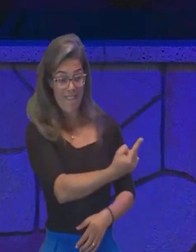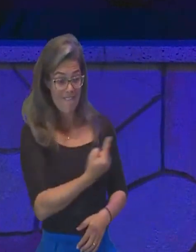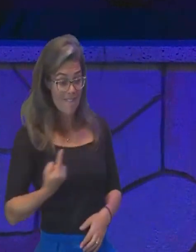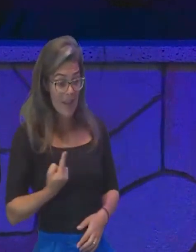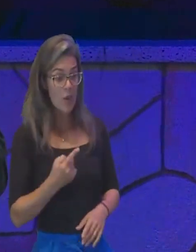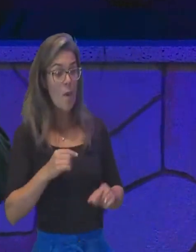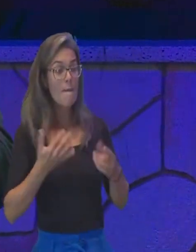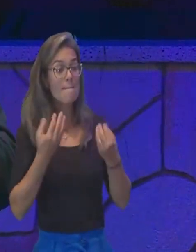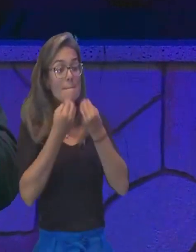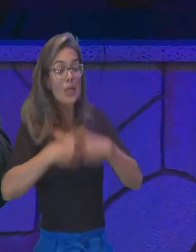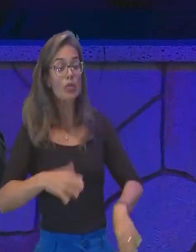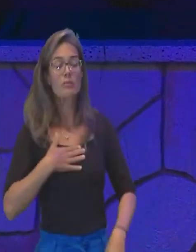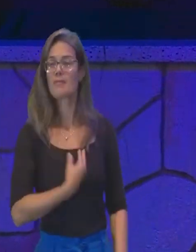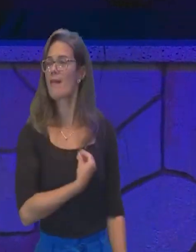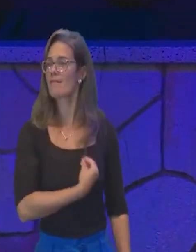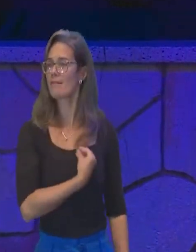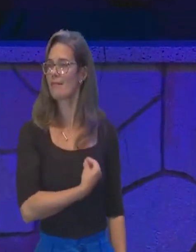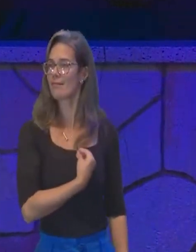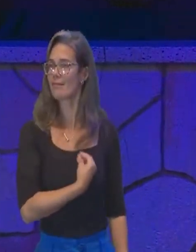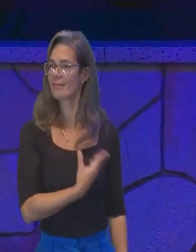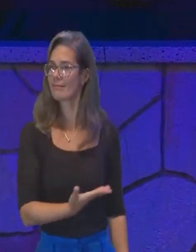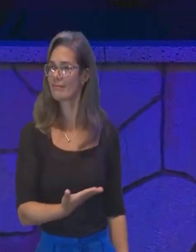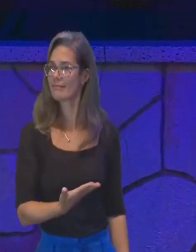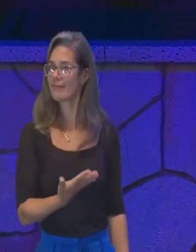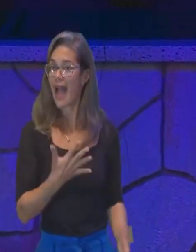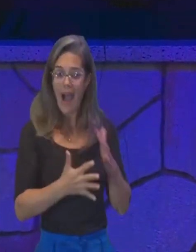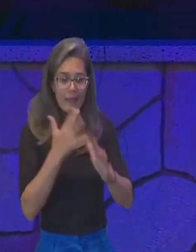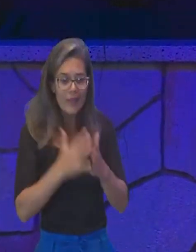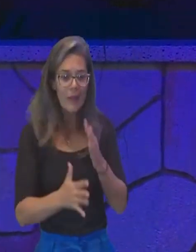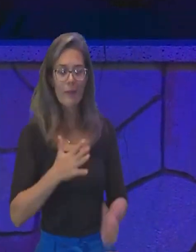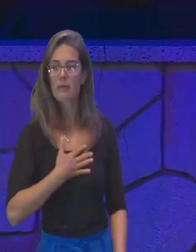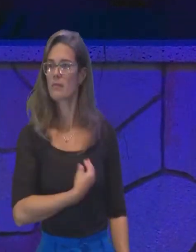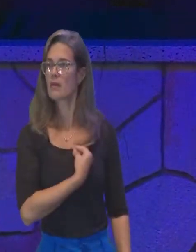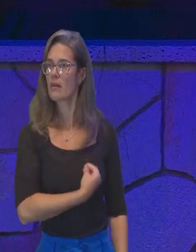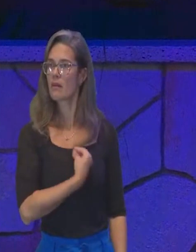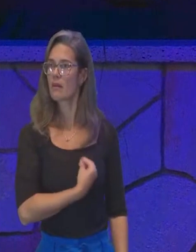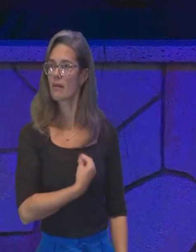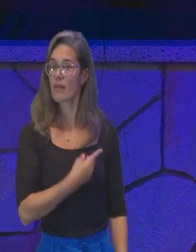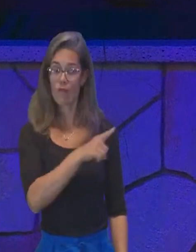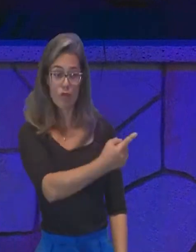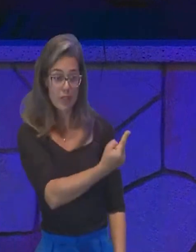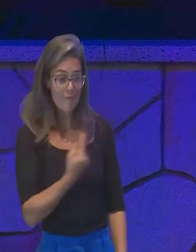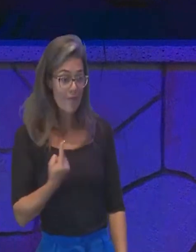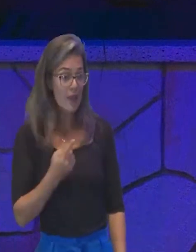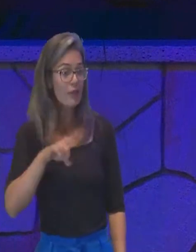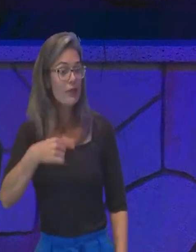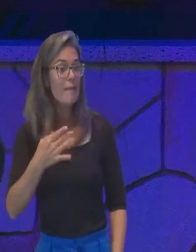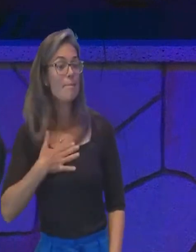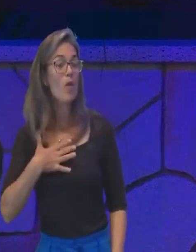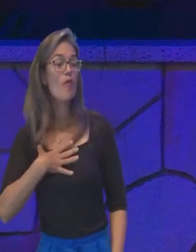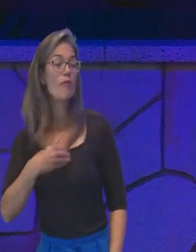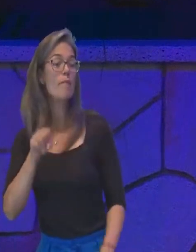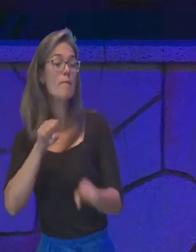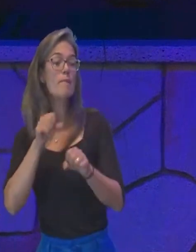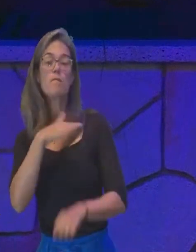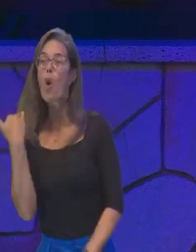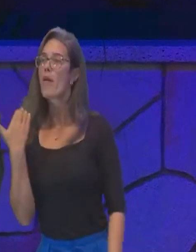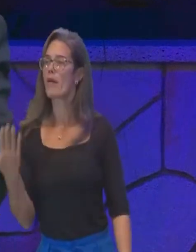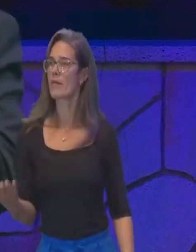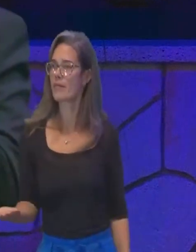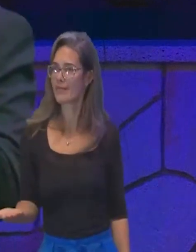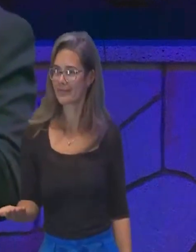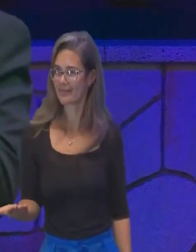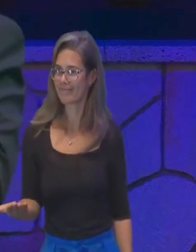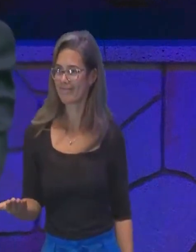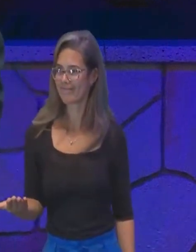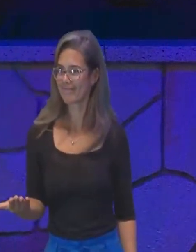filho? Que tensão, meus amados irmãos, que tensão. Elias faz uma oração, Elias clama